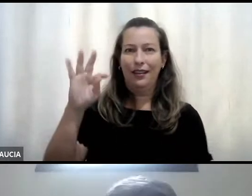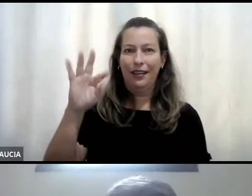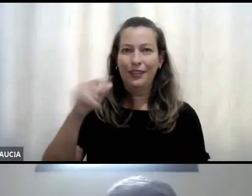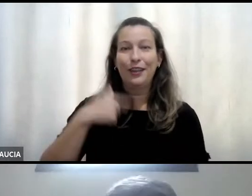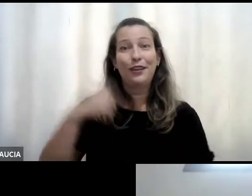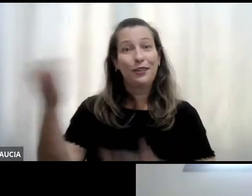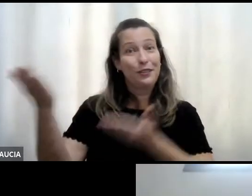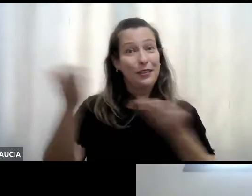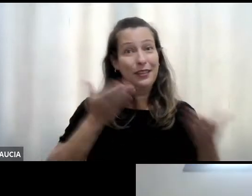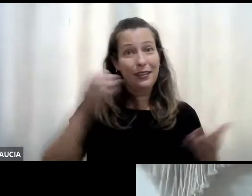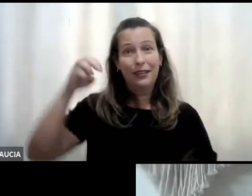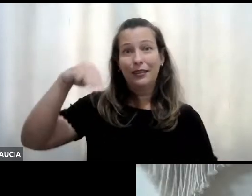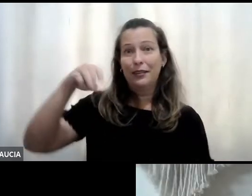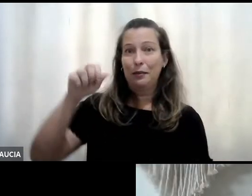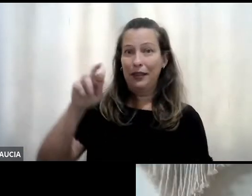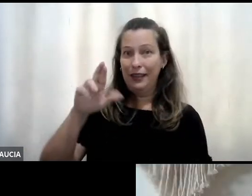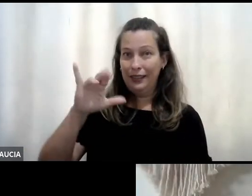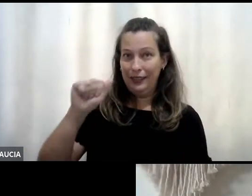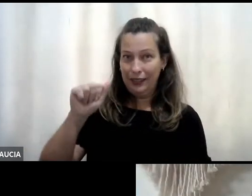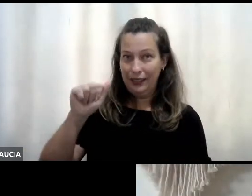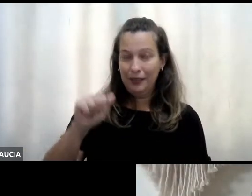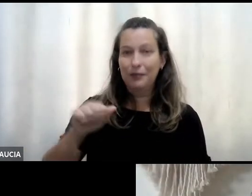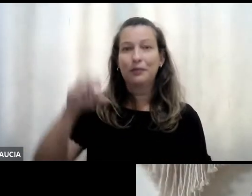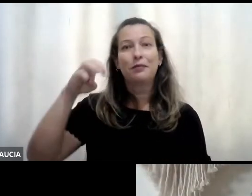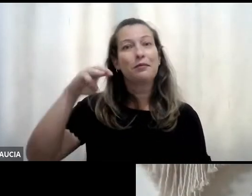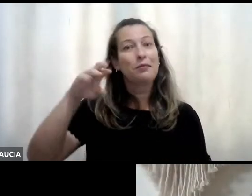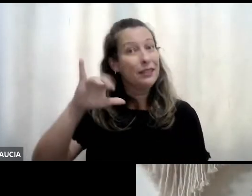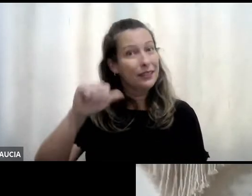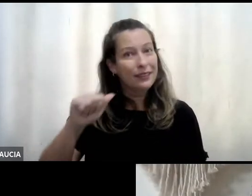Castro. Márcia, por gentileza.